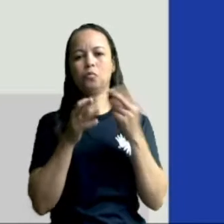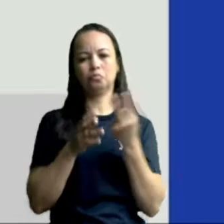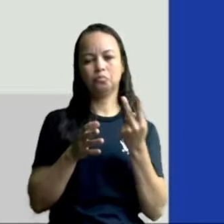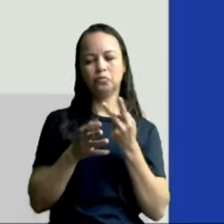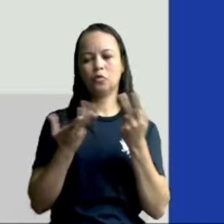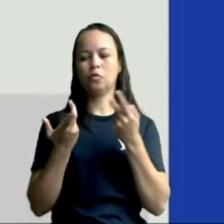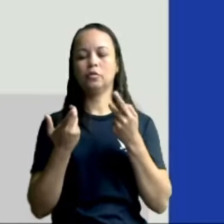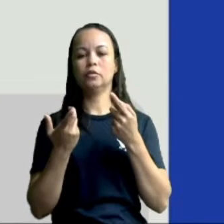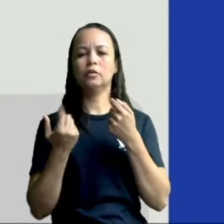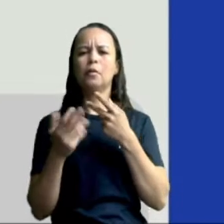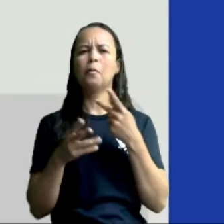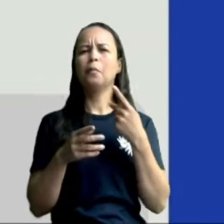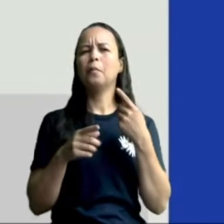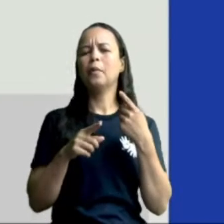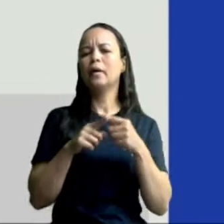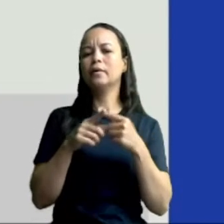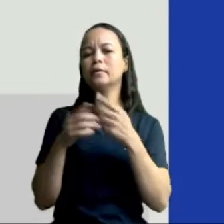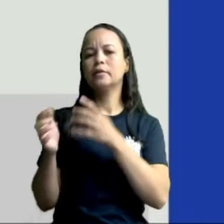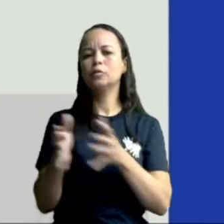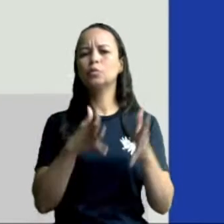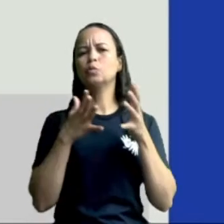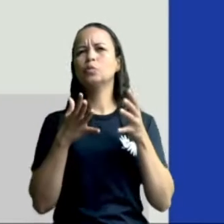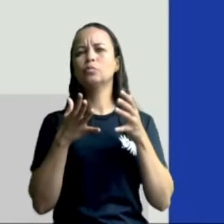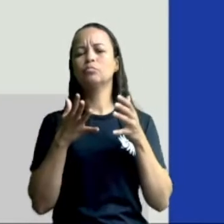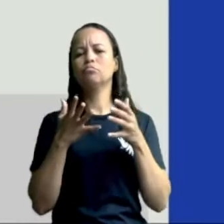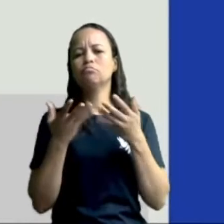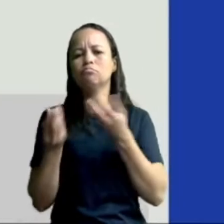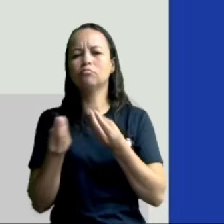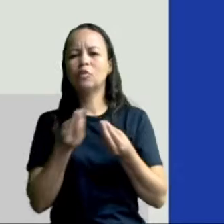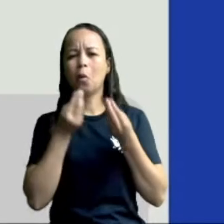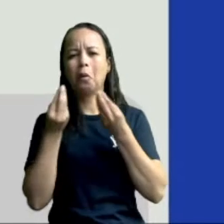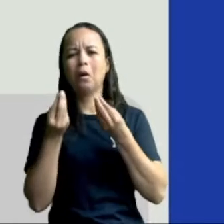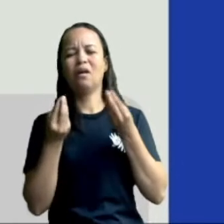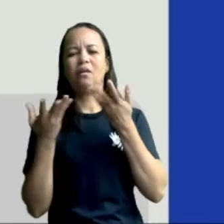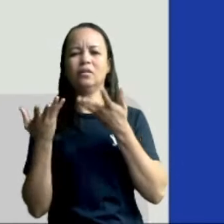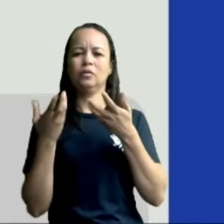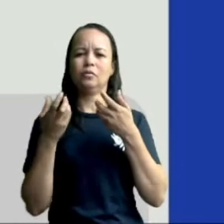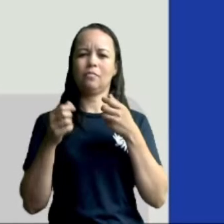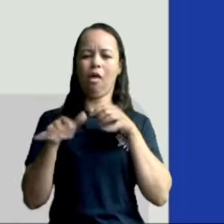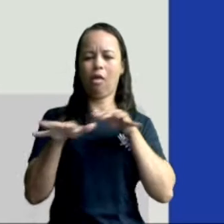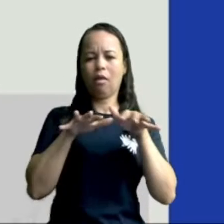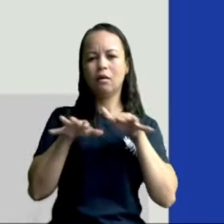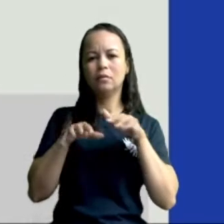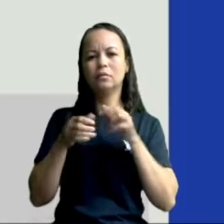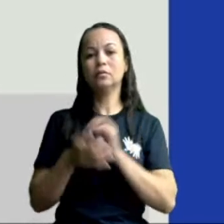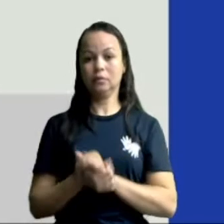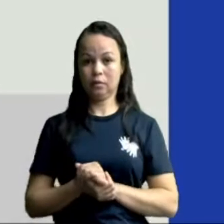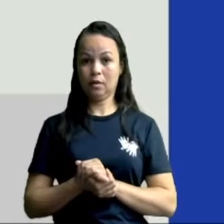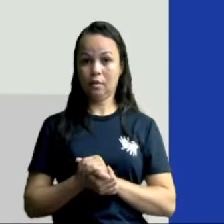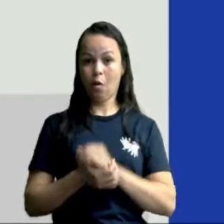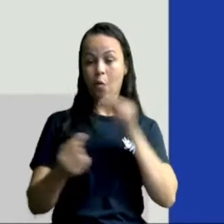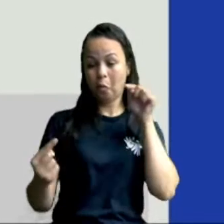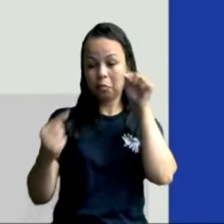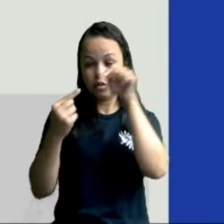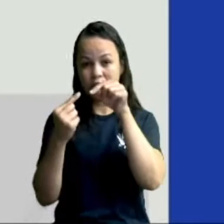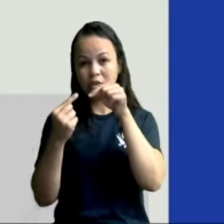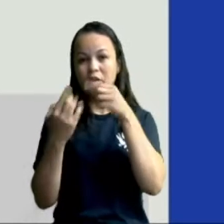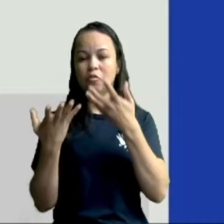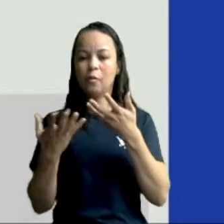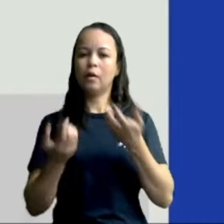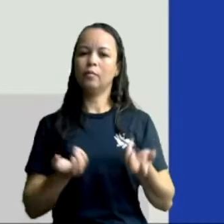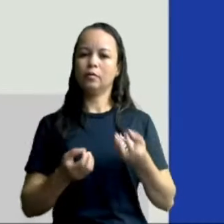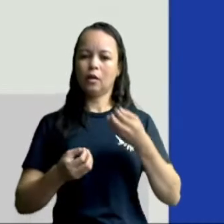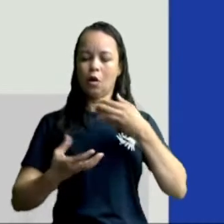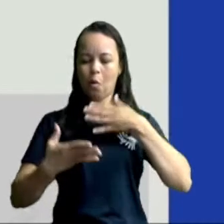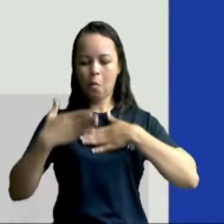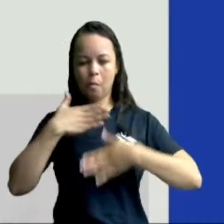acima de tudo, para que tudo isso? Para que toda essa movimentação? Tem um objetivo, para promover o